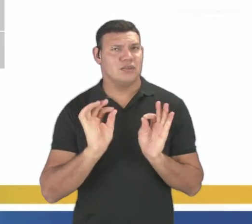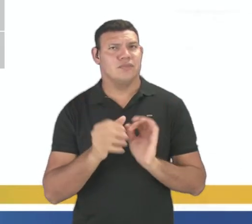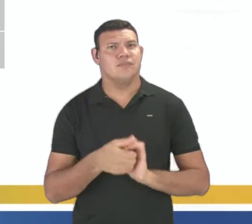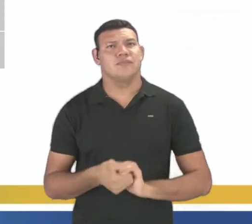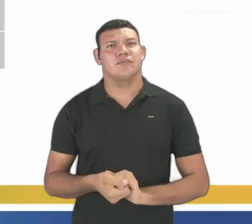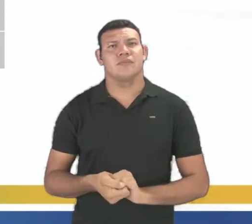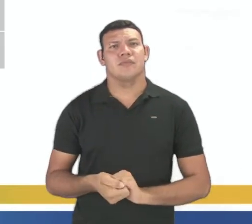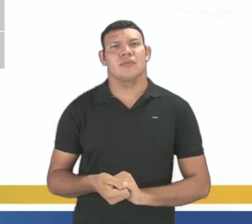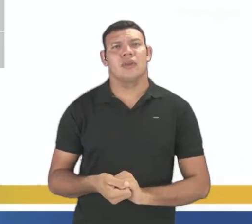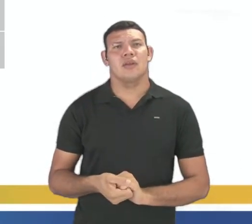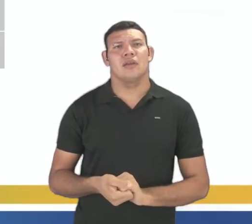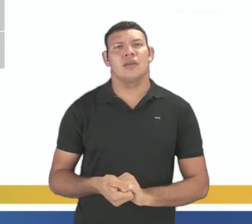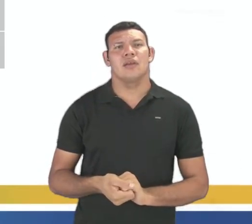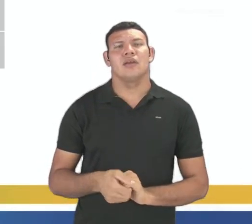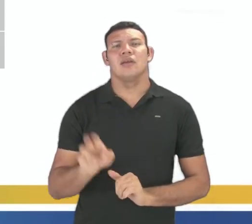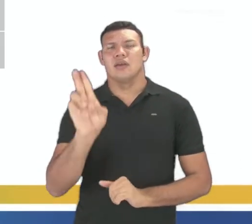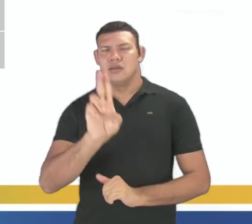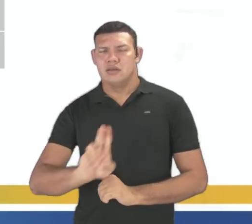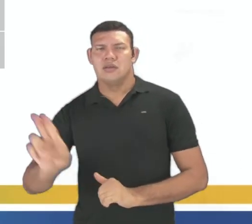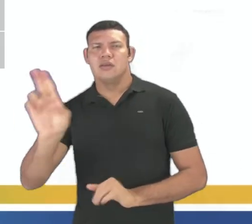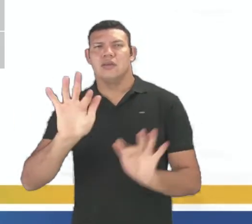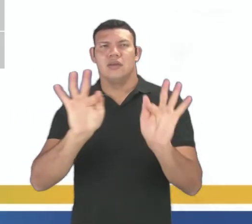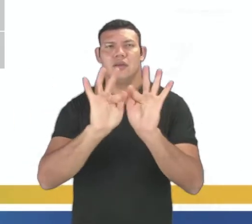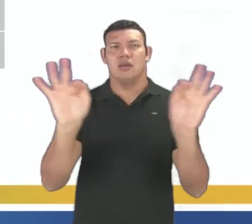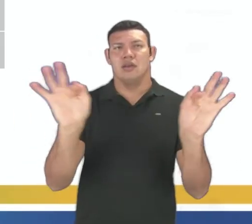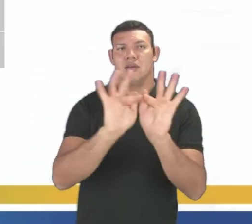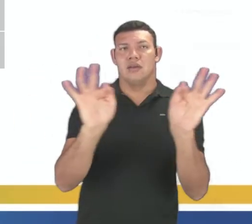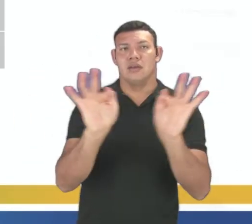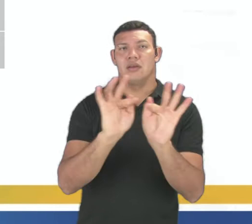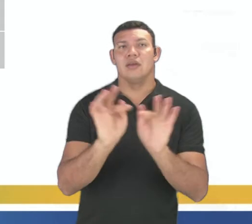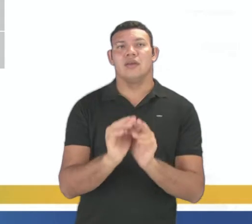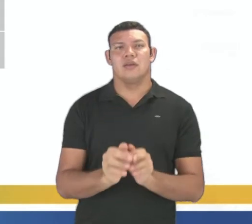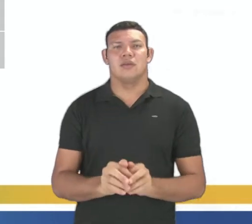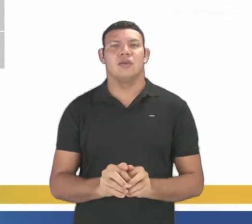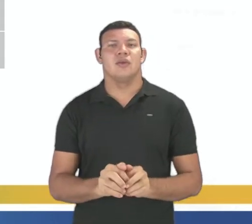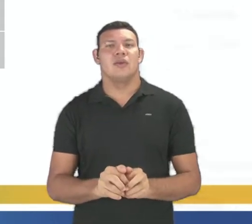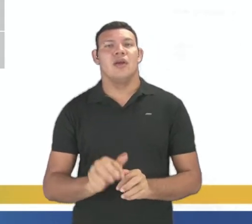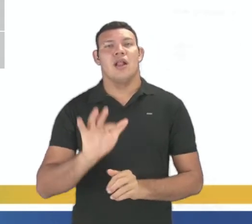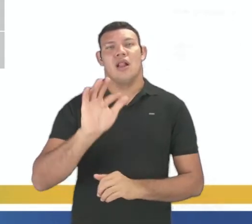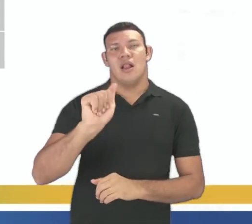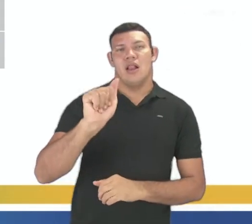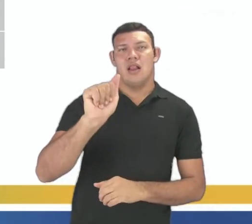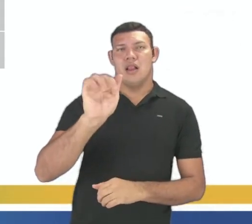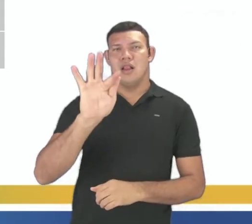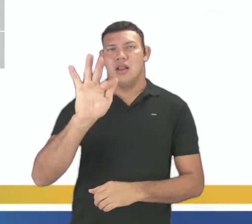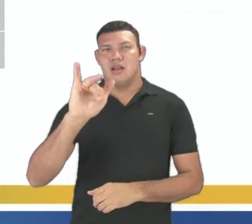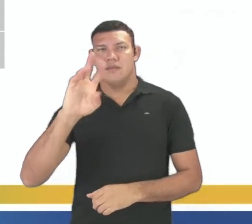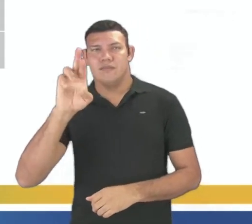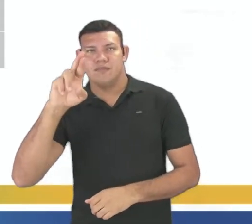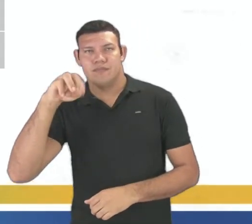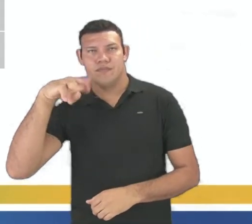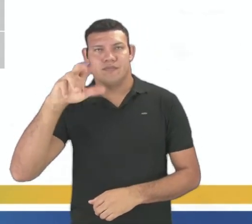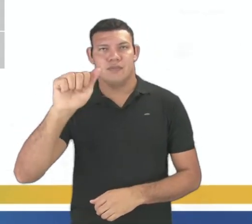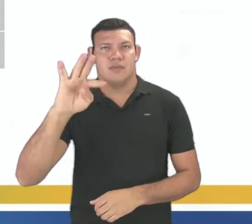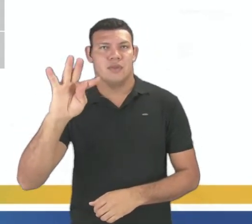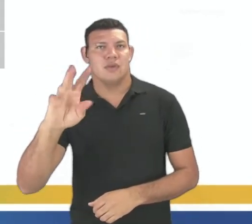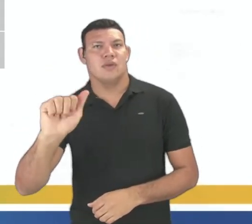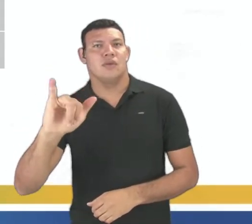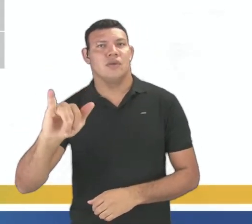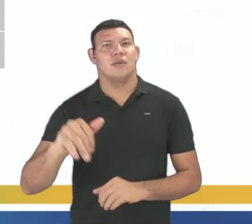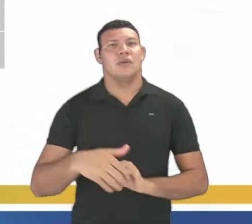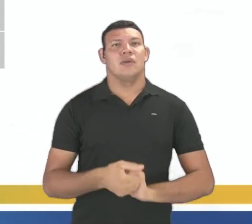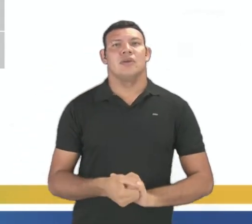nós temos ali, também utilizado com frases quando o verbo estiver na forma afirmativa. Por exemplo, nothing's here, não há nada